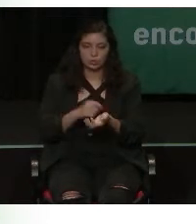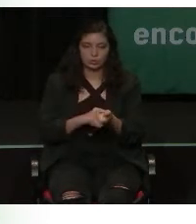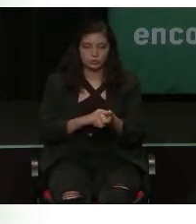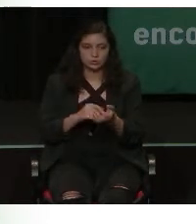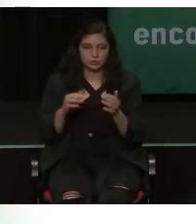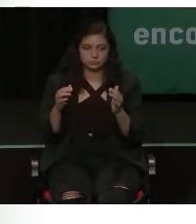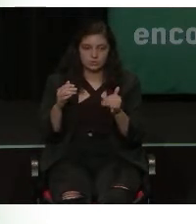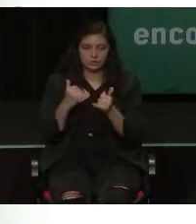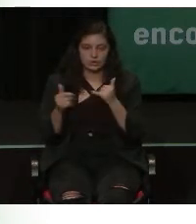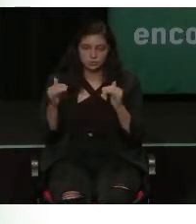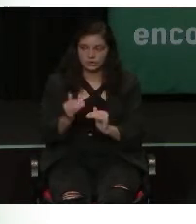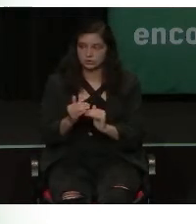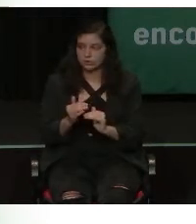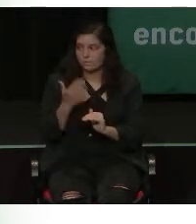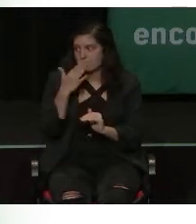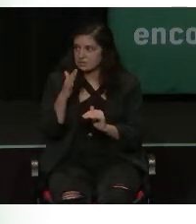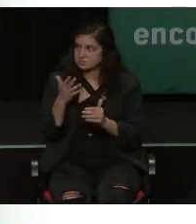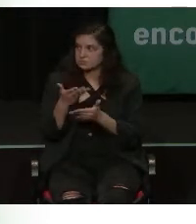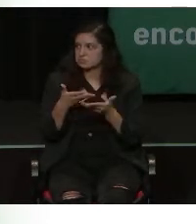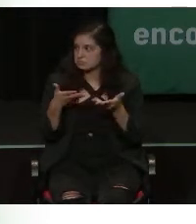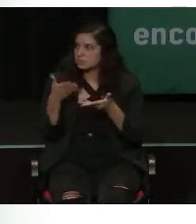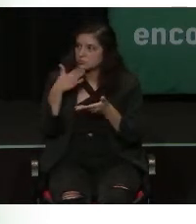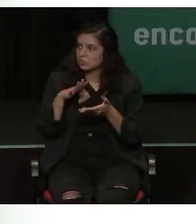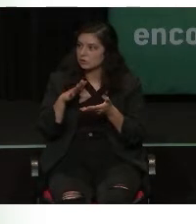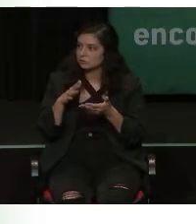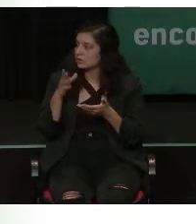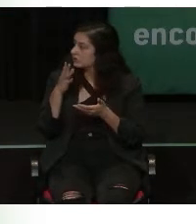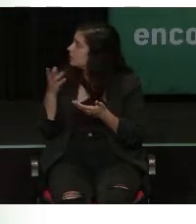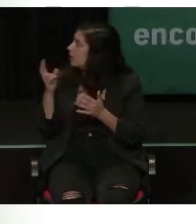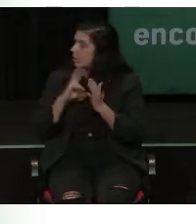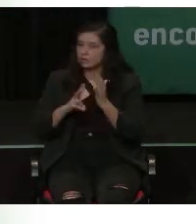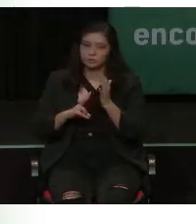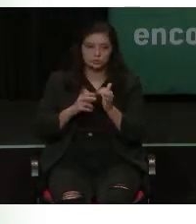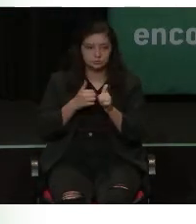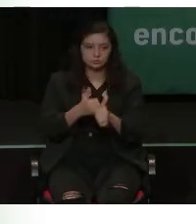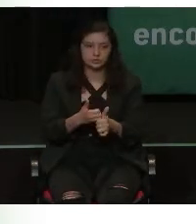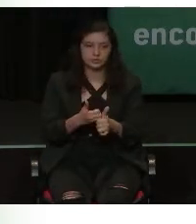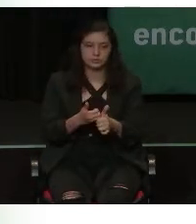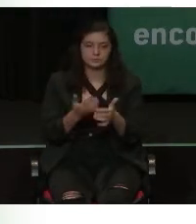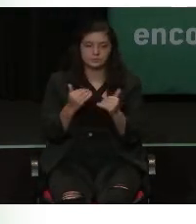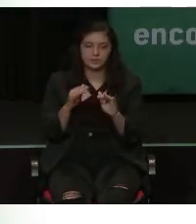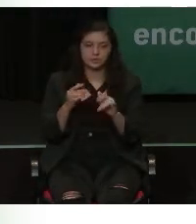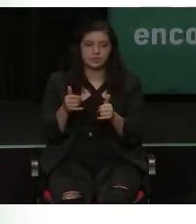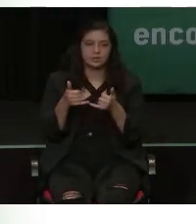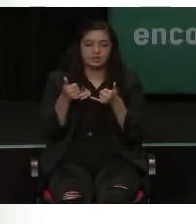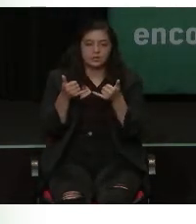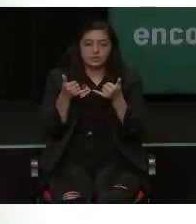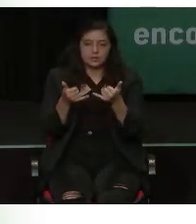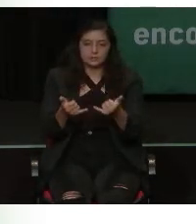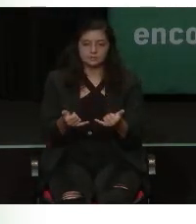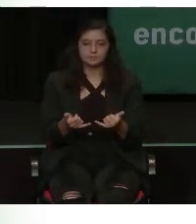Isto parece-nos coerente com aquilo que nos diz a literatura. E depois deparámos-nos com